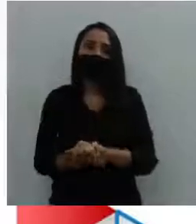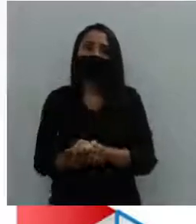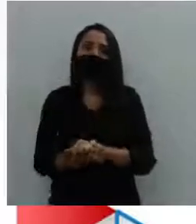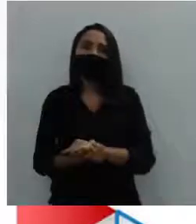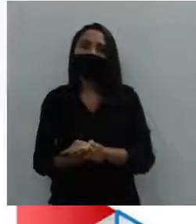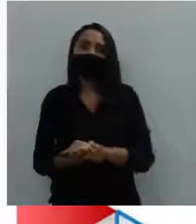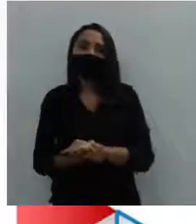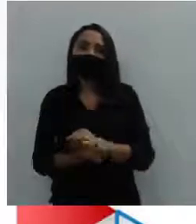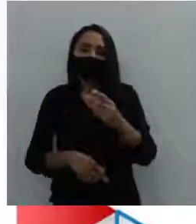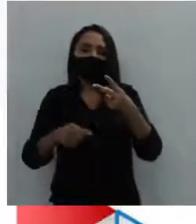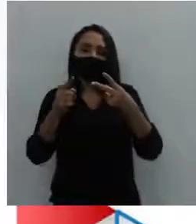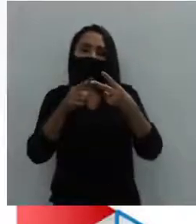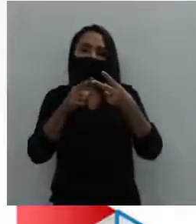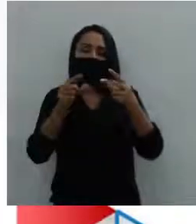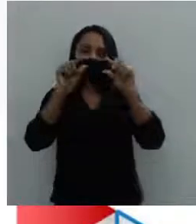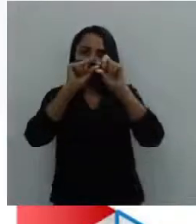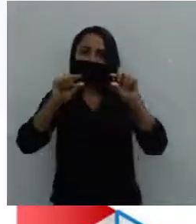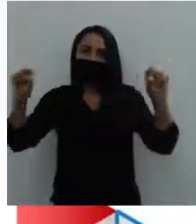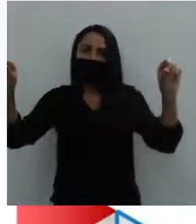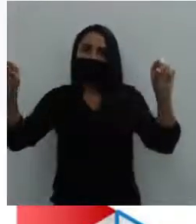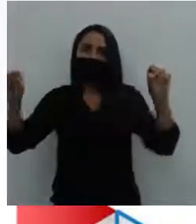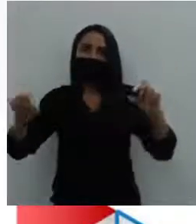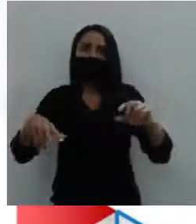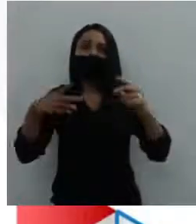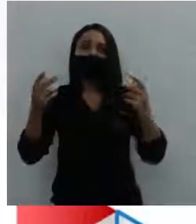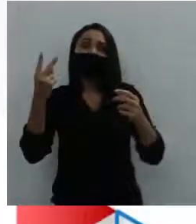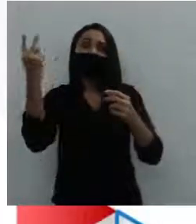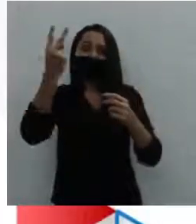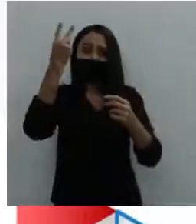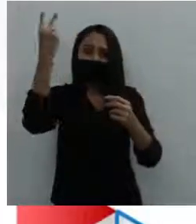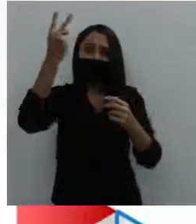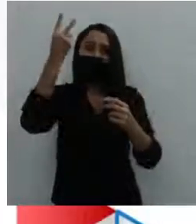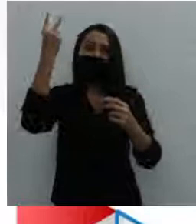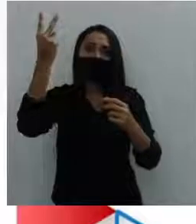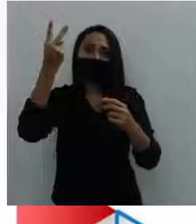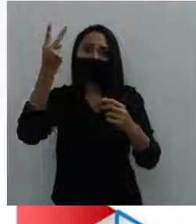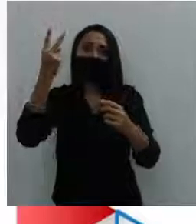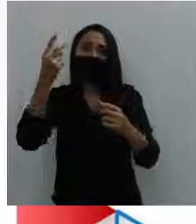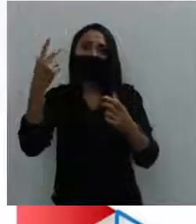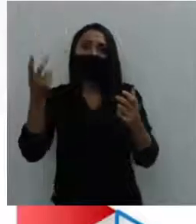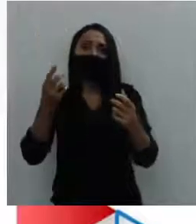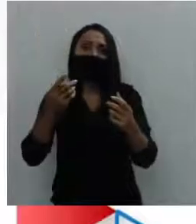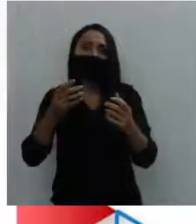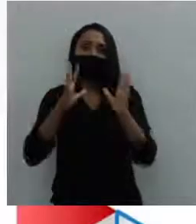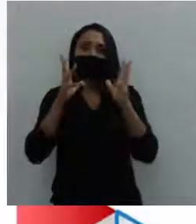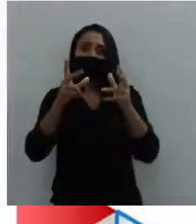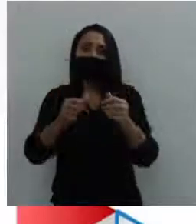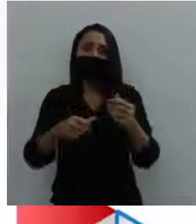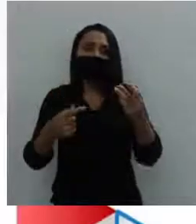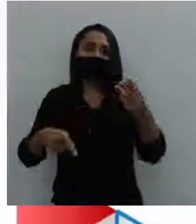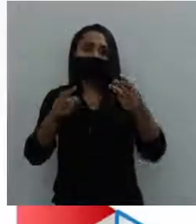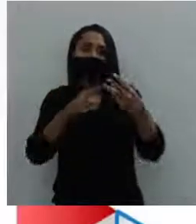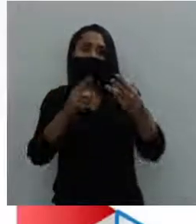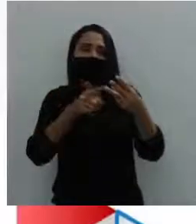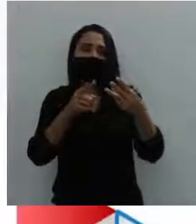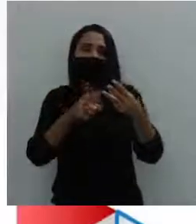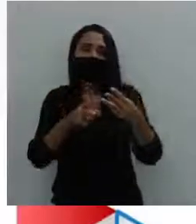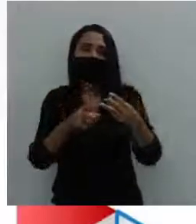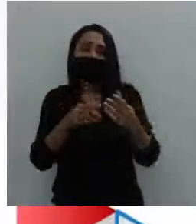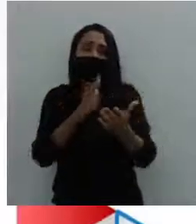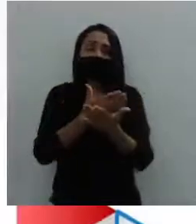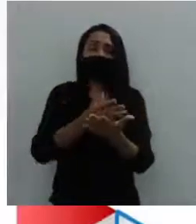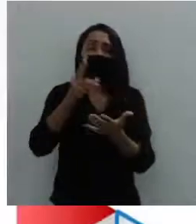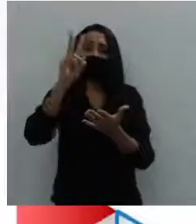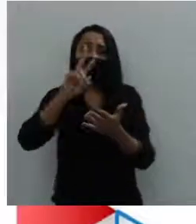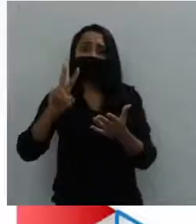dois voando, certo? Olha aí, é você dar valor ao que tem. Em casa de ferreiro, espeto de pau. Muitas vezes